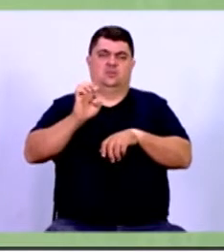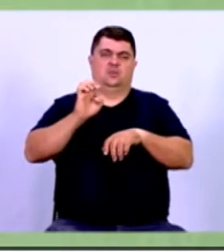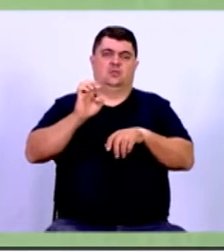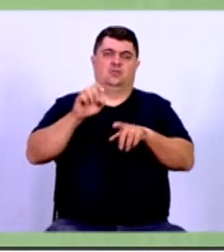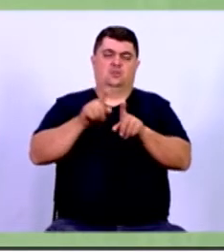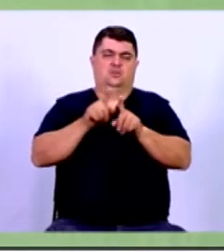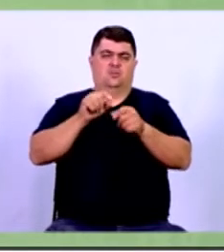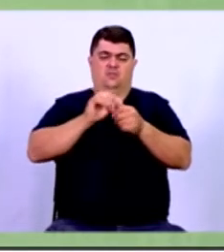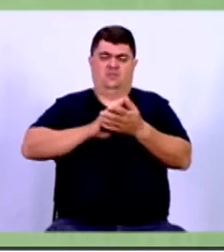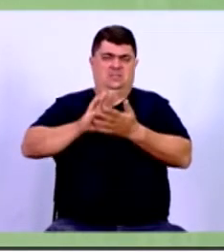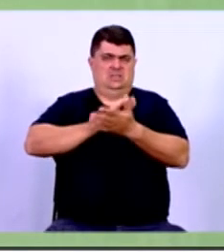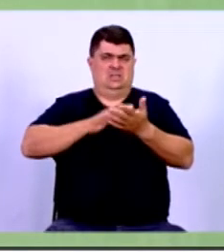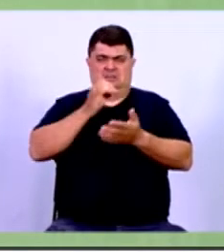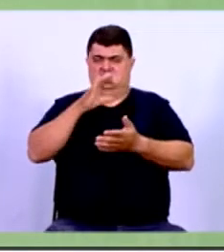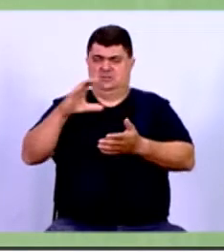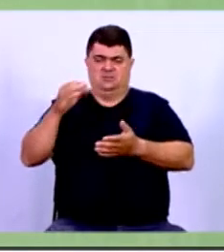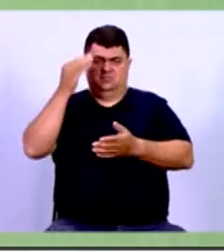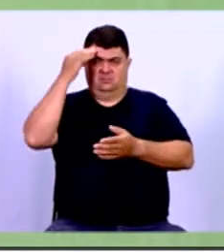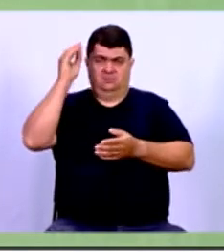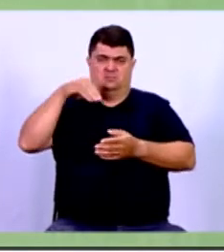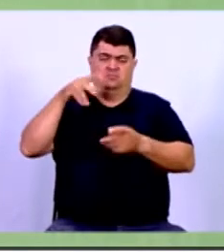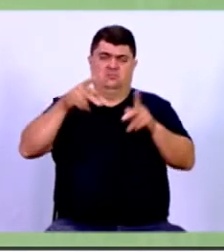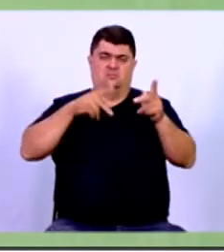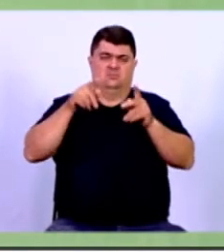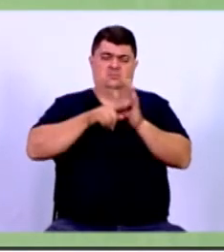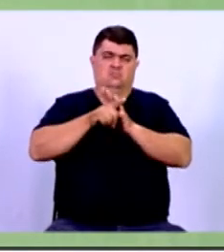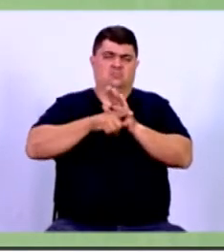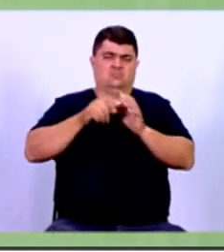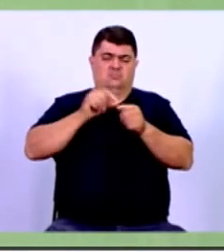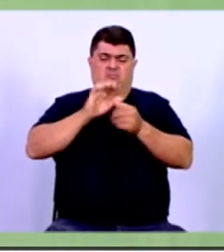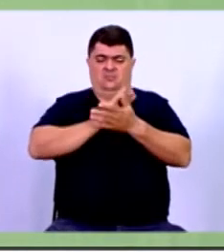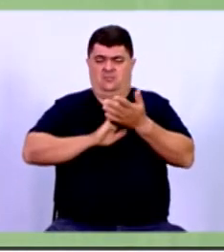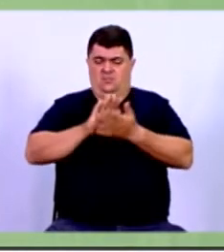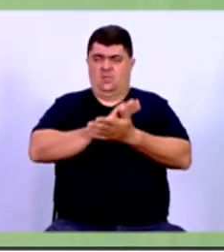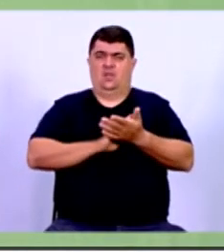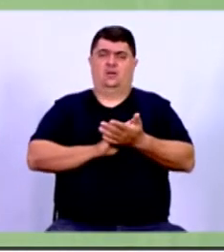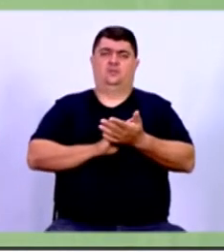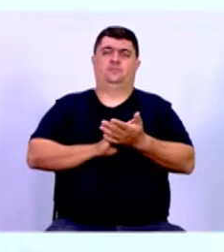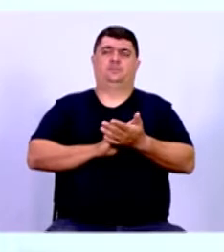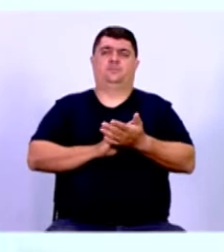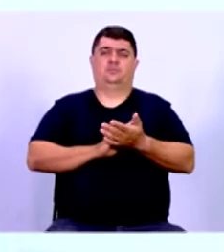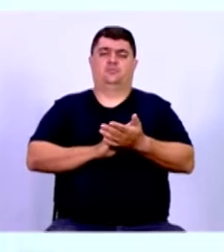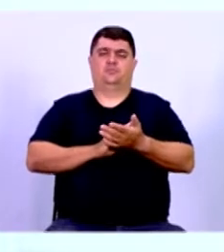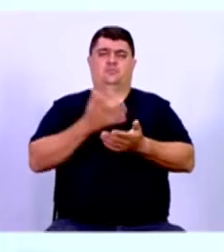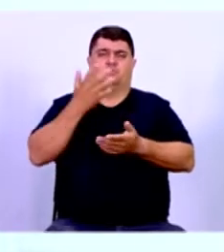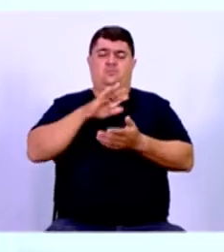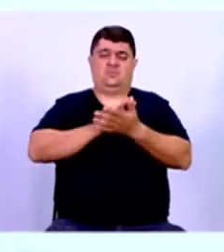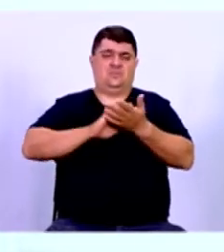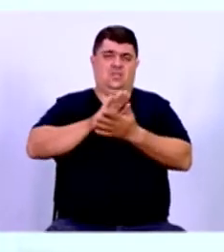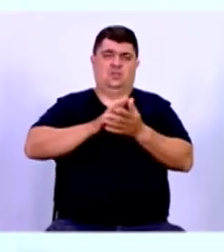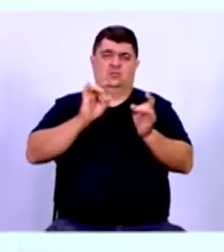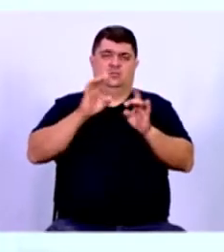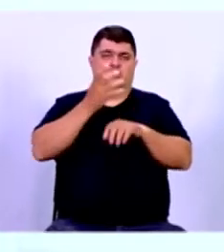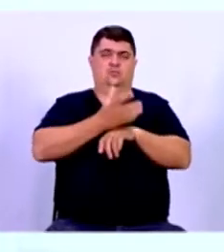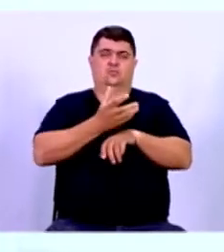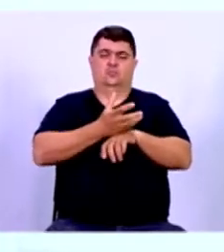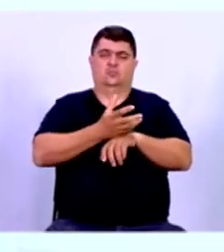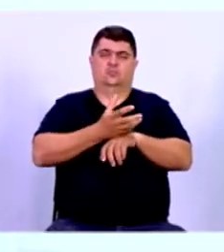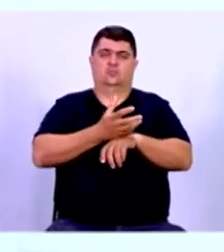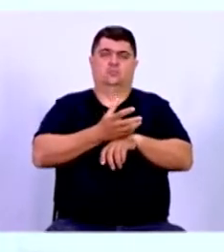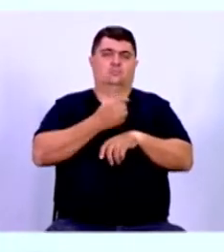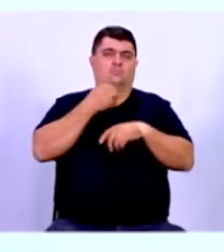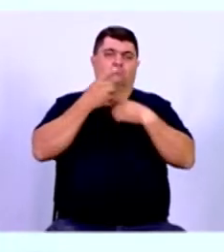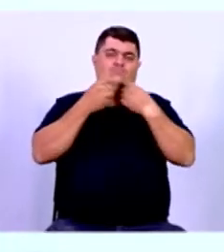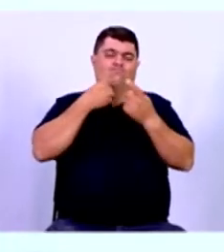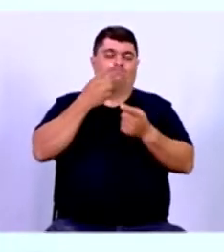eu também não quero fazer TCC, não. O projeto estava muito difícil, não vou fazer projeto, não vou fazer relatório, vou só fazer as minhas disciplinas. Não,